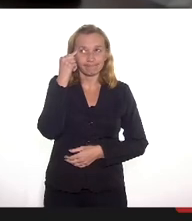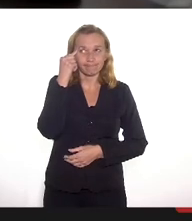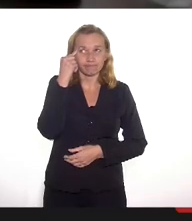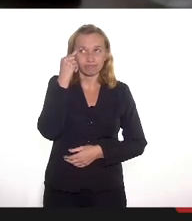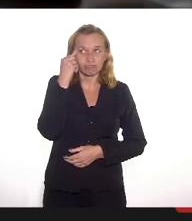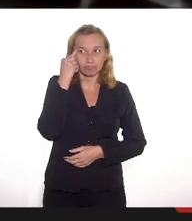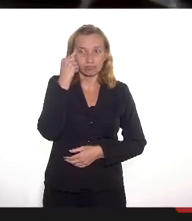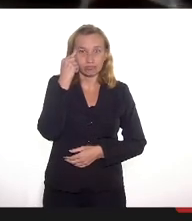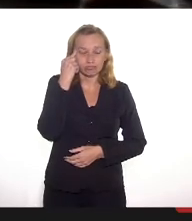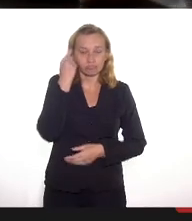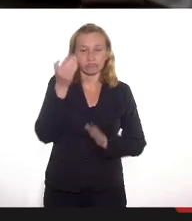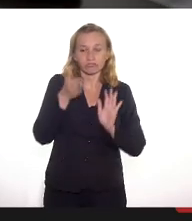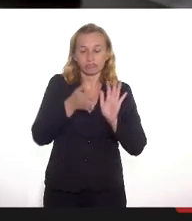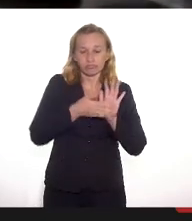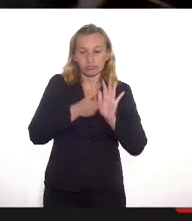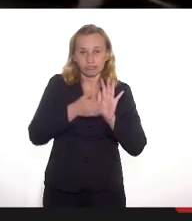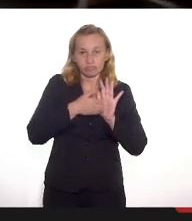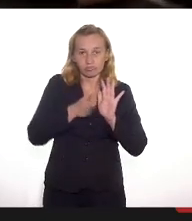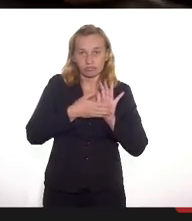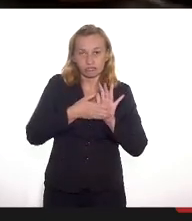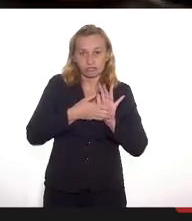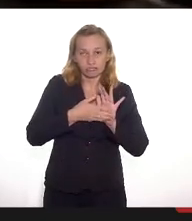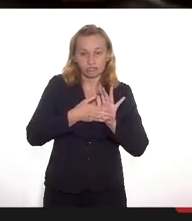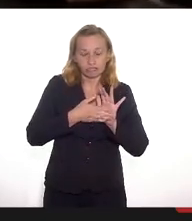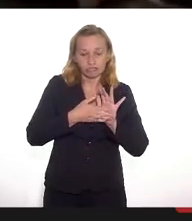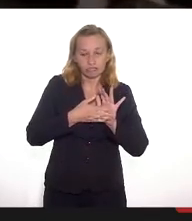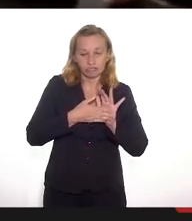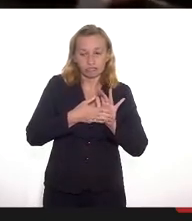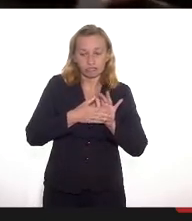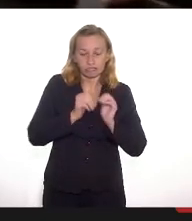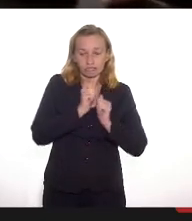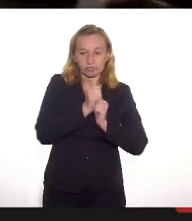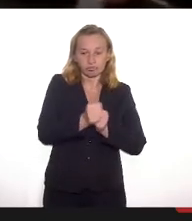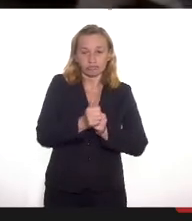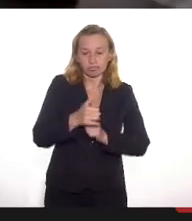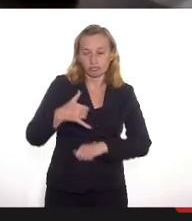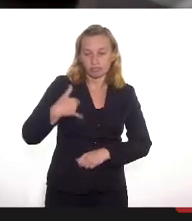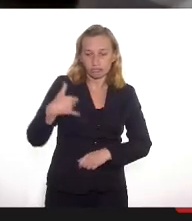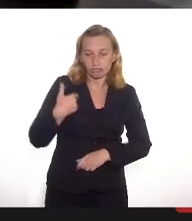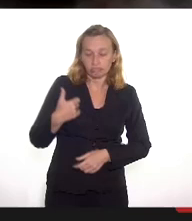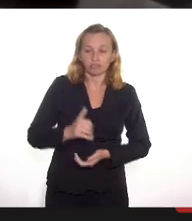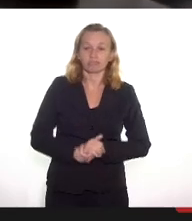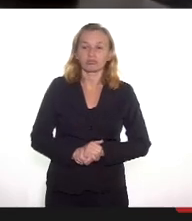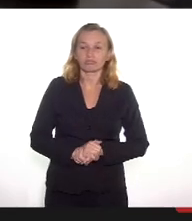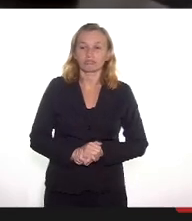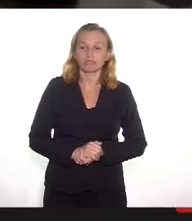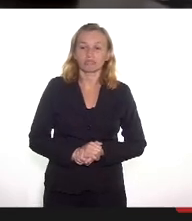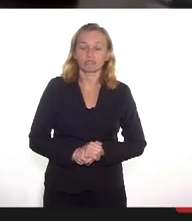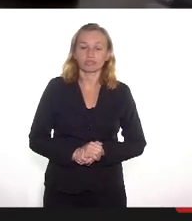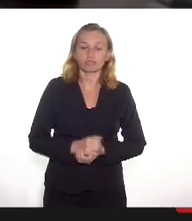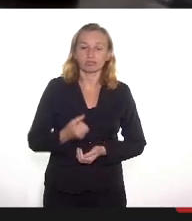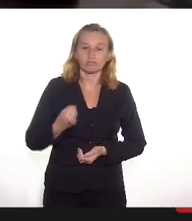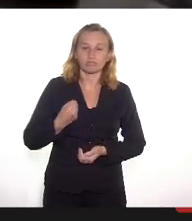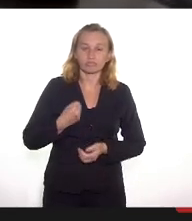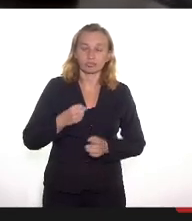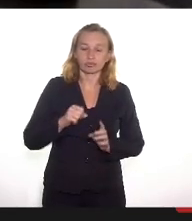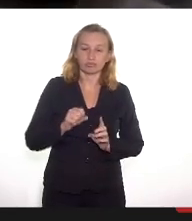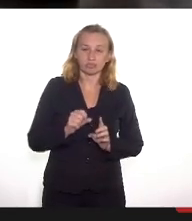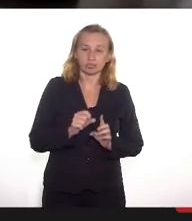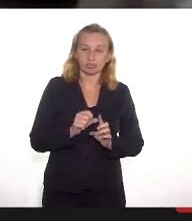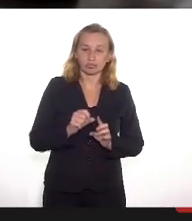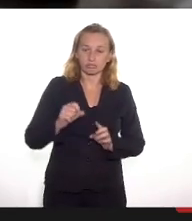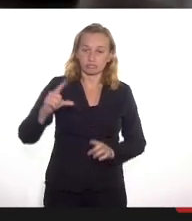notificação com essa proposta de seguir qualidade por faixa etária da maior para a menor até os 18 anos